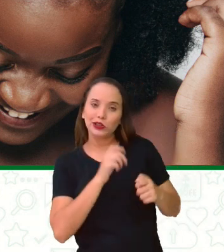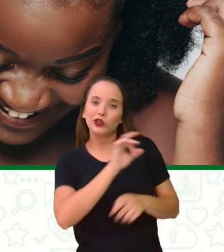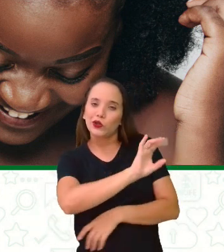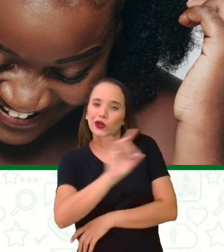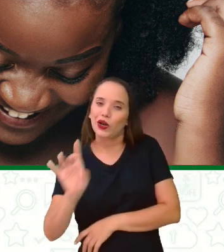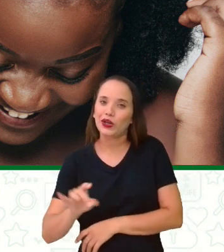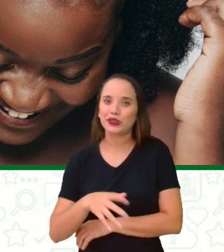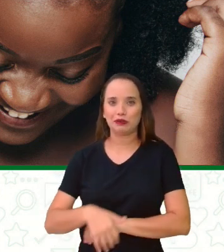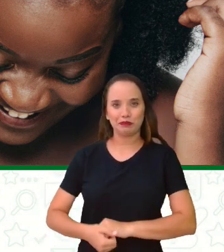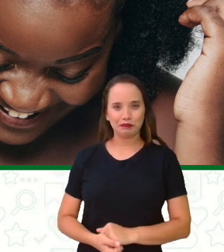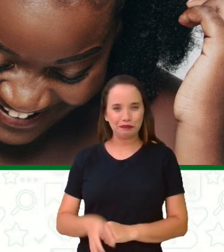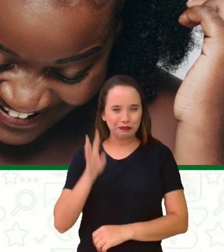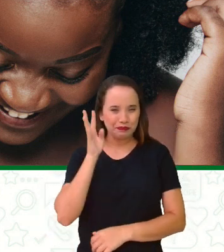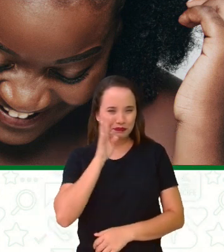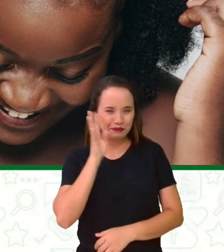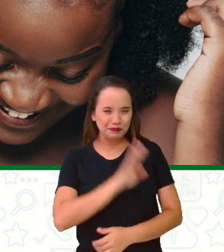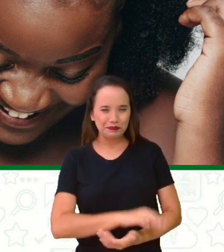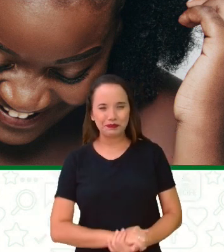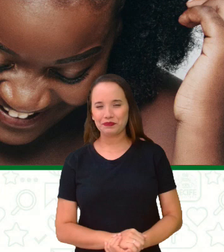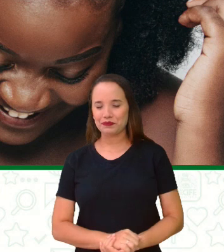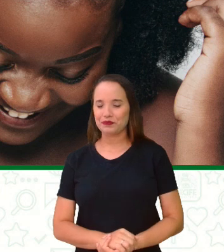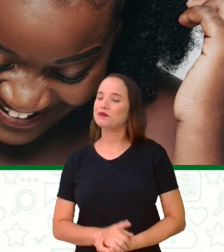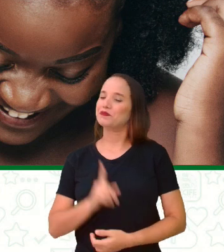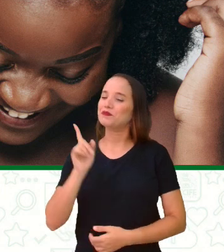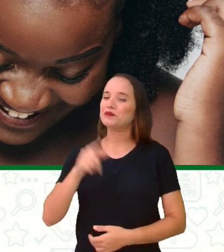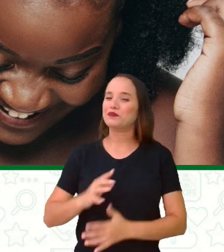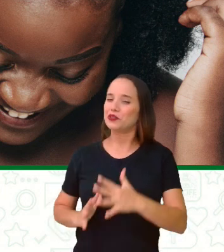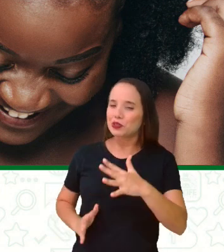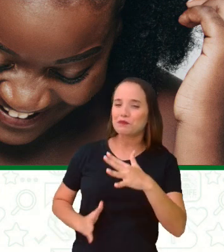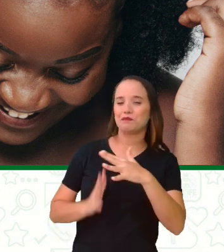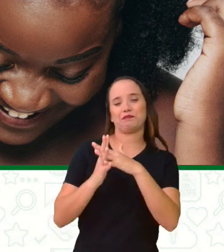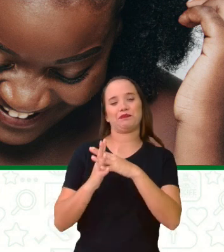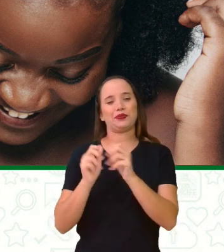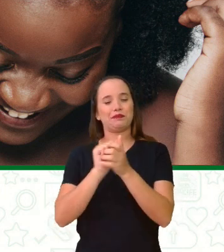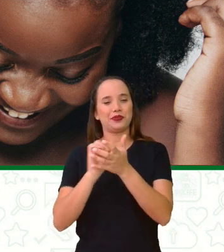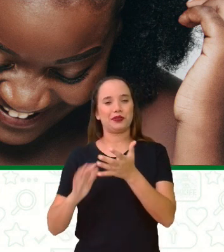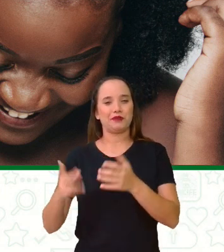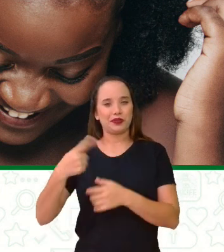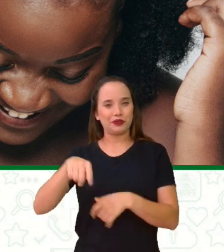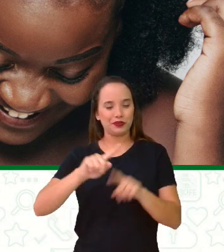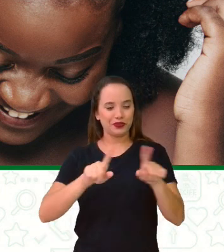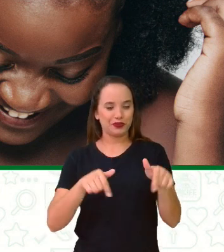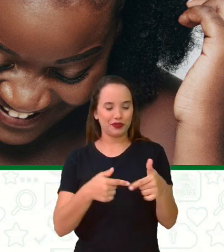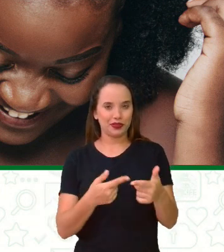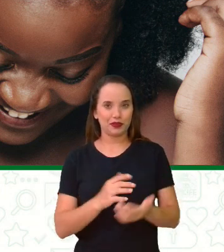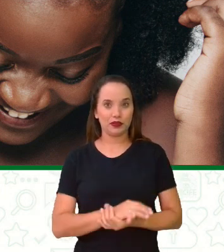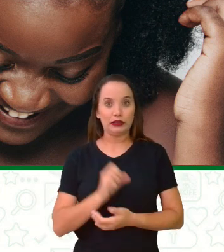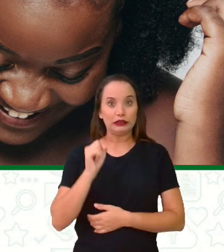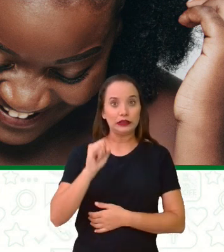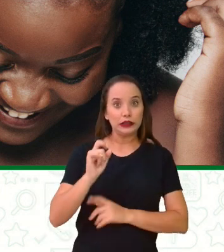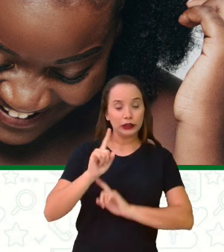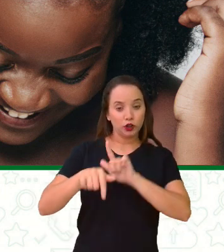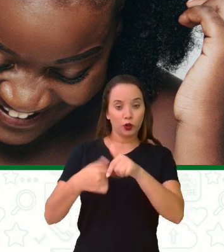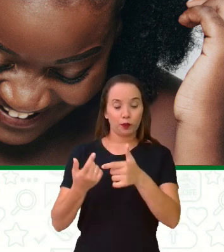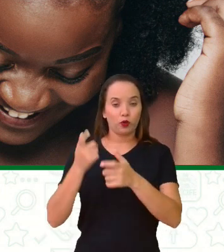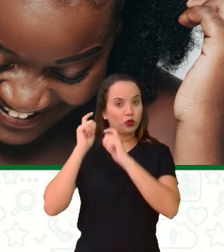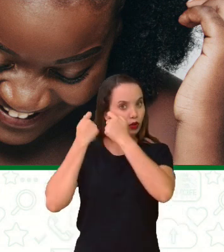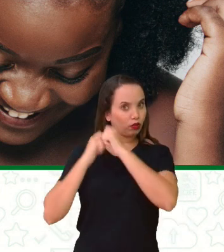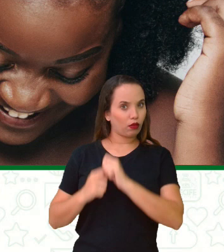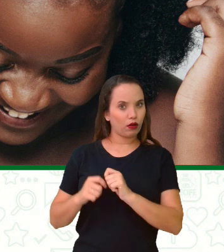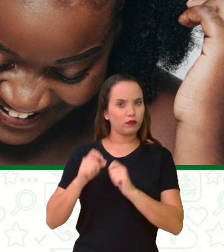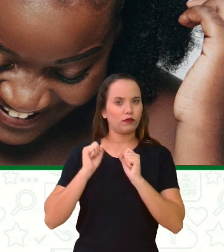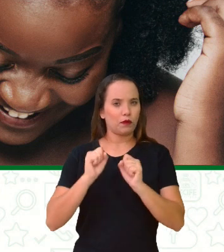outros. Vê que legal. Vai ser muito top essa atividade aí na sala. Que tal se depois das tranças vocês fizerem